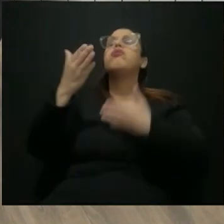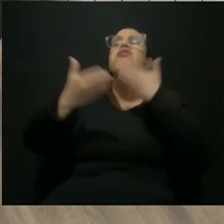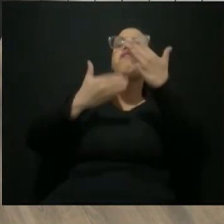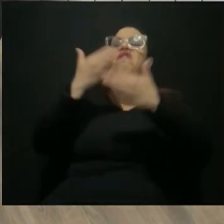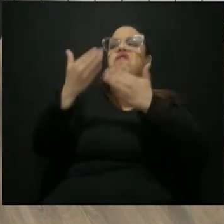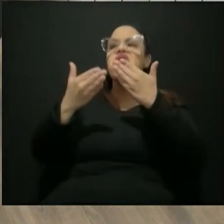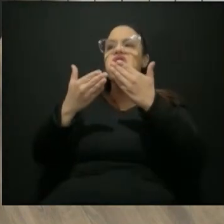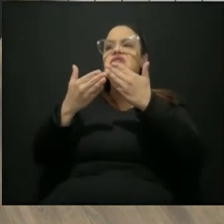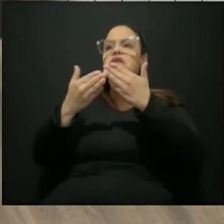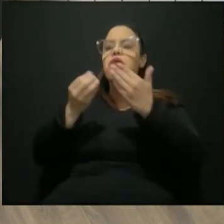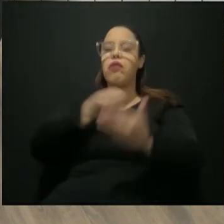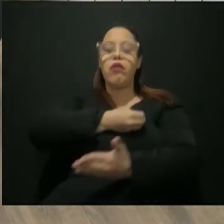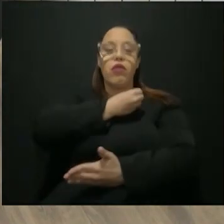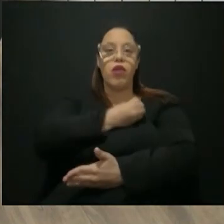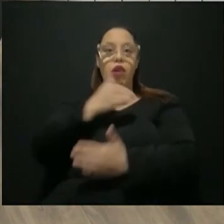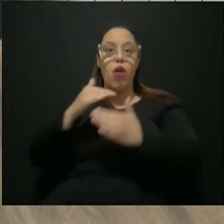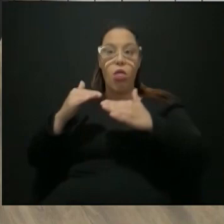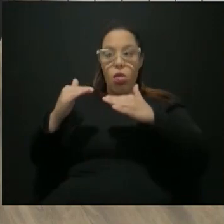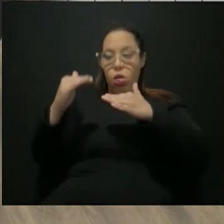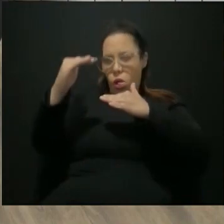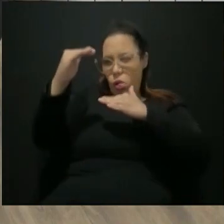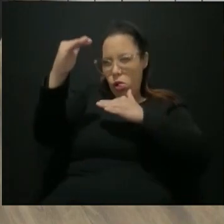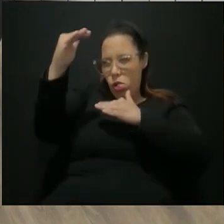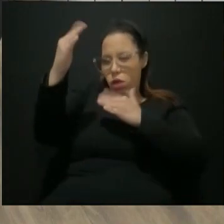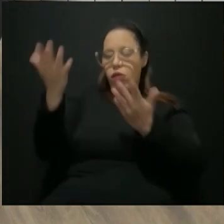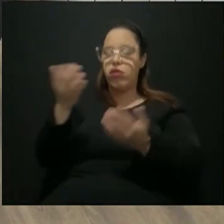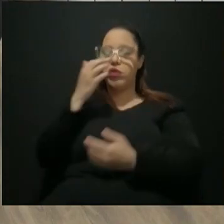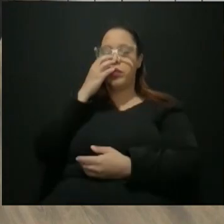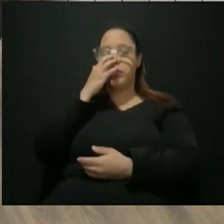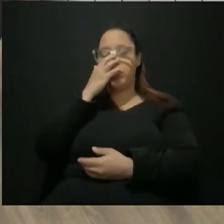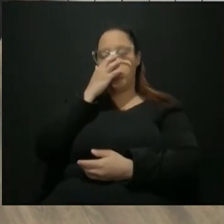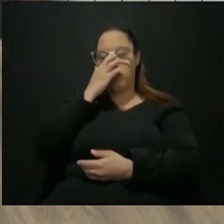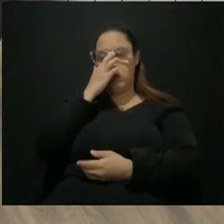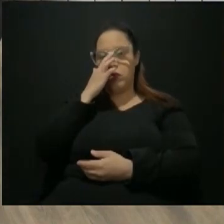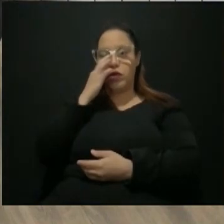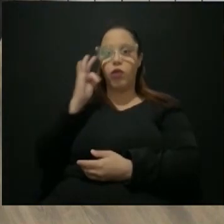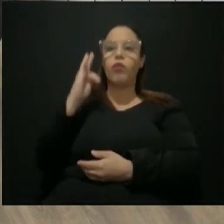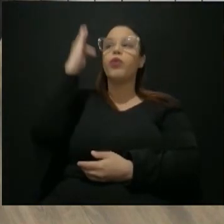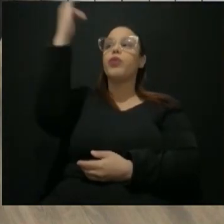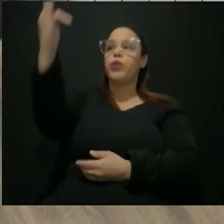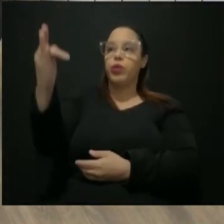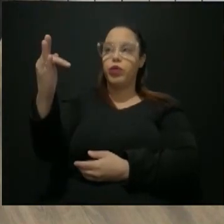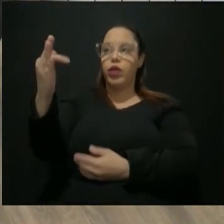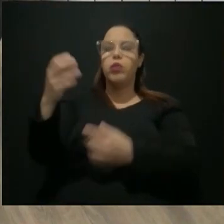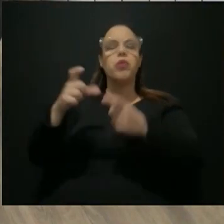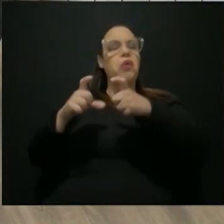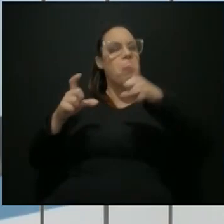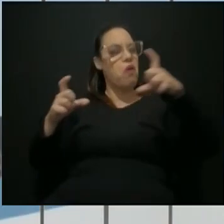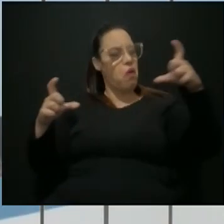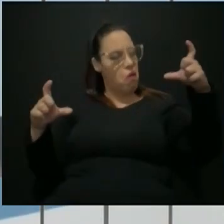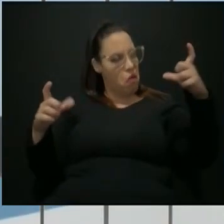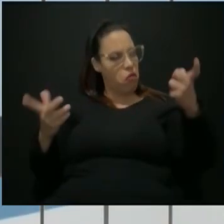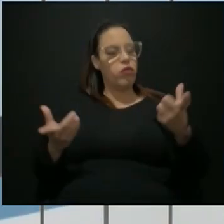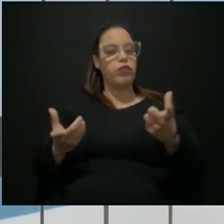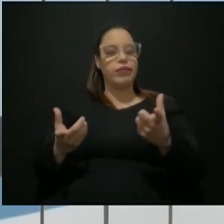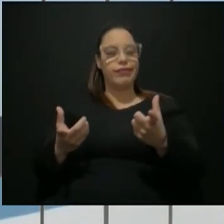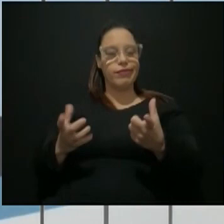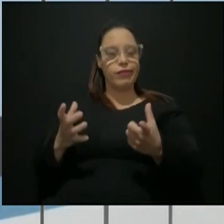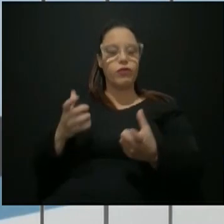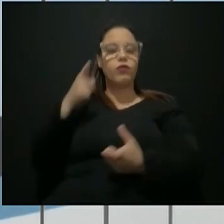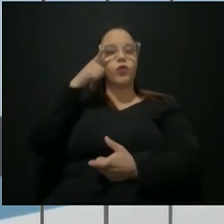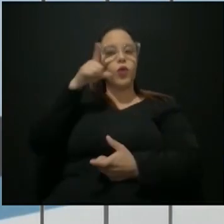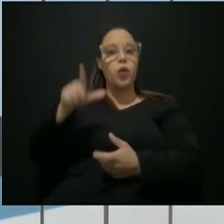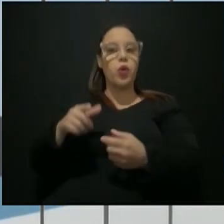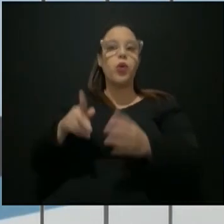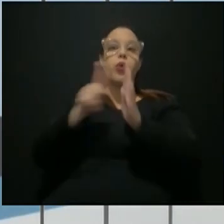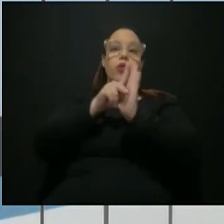né, prospectiva, a perspectiva futura é muito maior e a pessoa consegue criar novos projetos, continuar